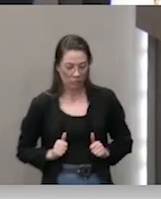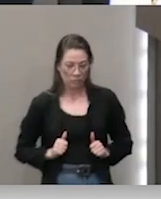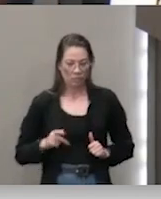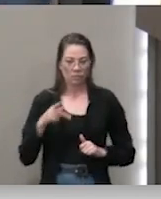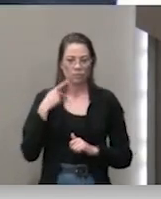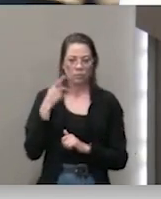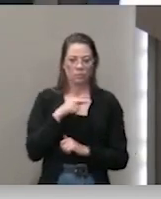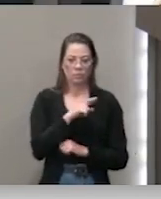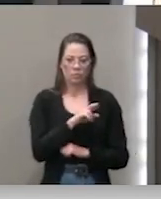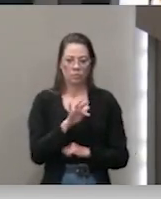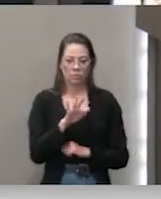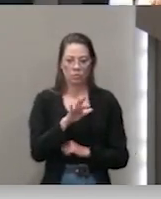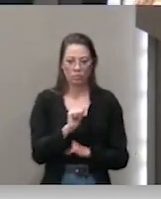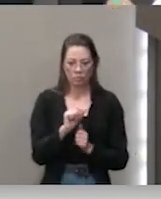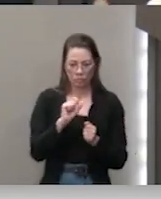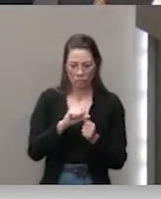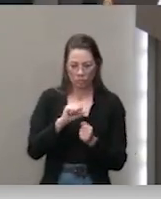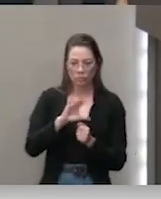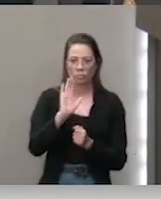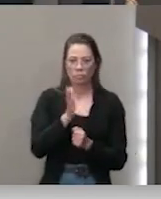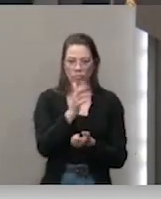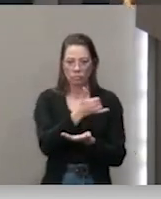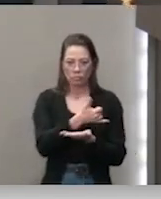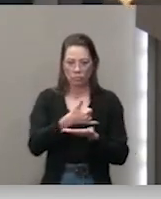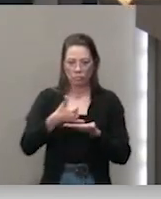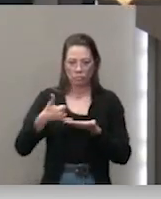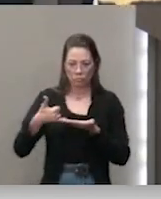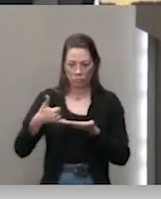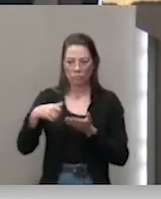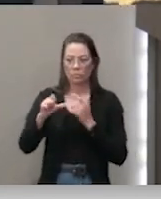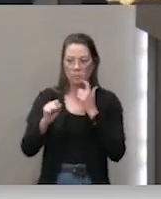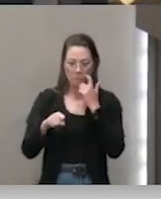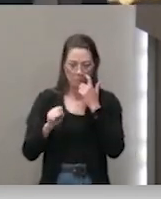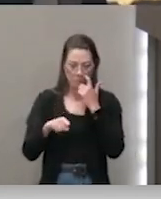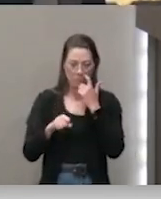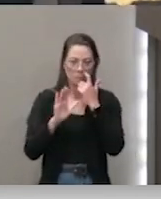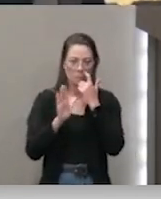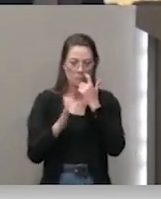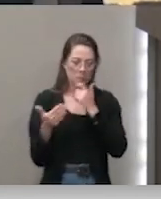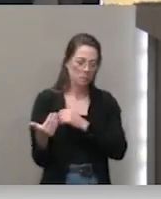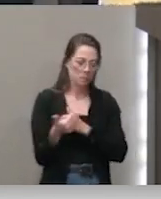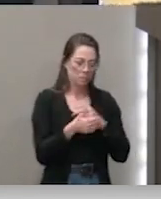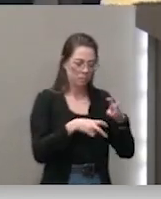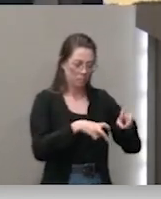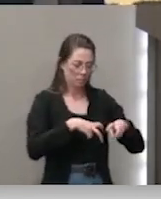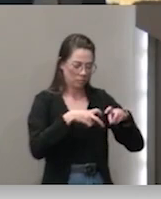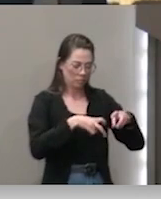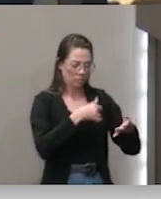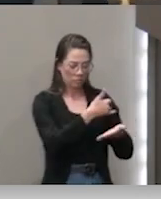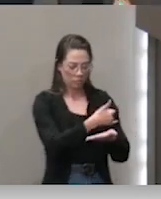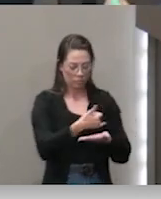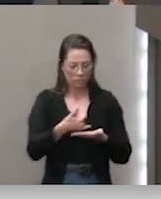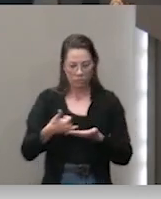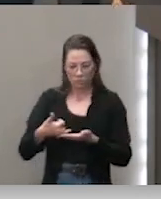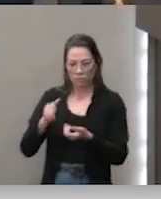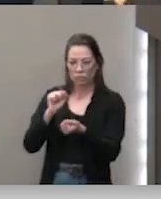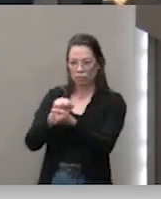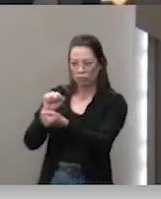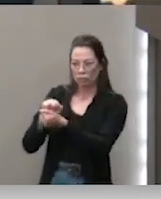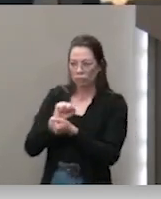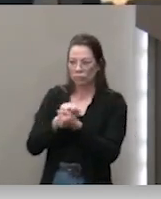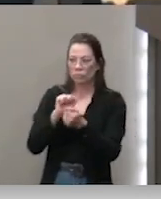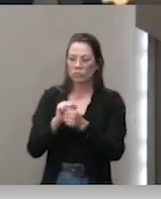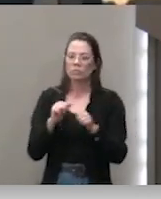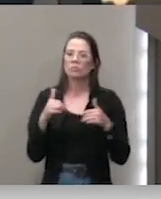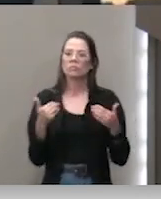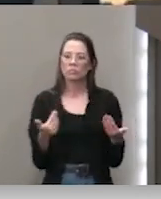de elogiar o Executivo devido aos asfaltos, né, Tchequinho? Que está vindo para o interior. O Rufa fez aí uma força-tarefa, juntando os emendas. Então,